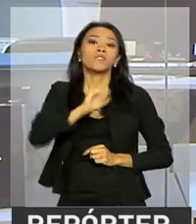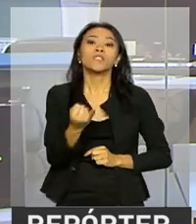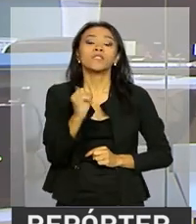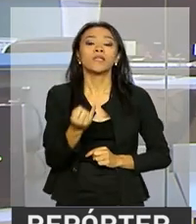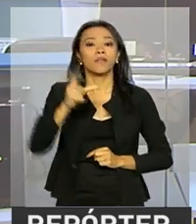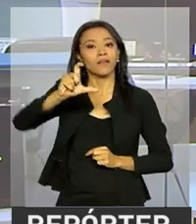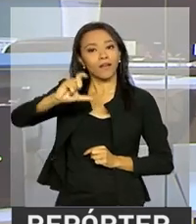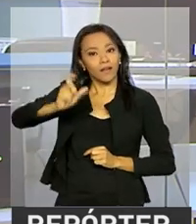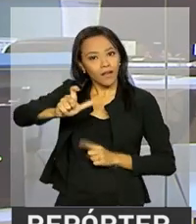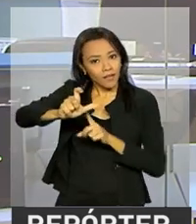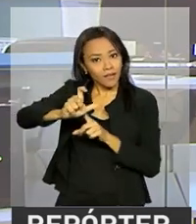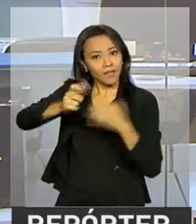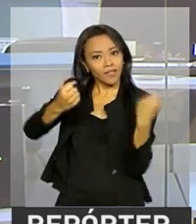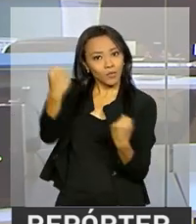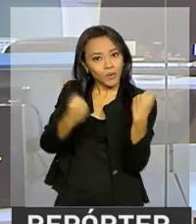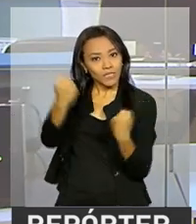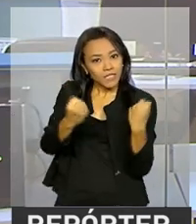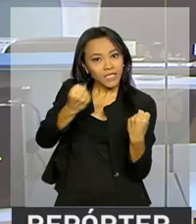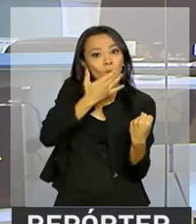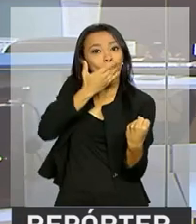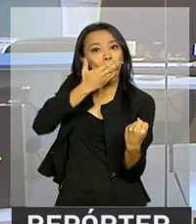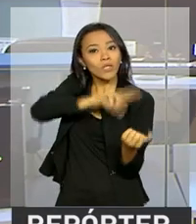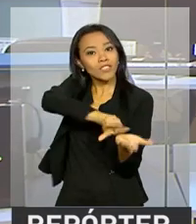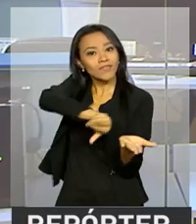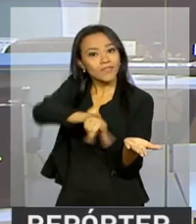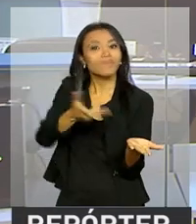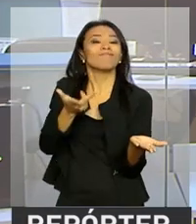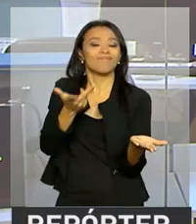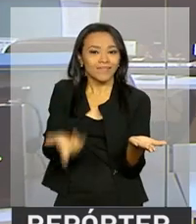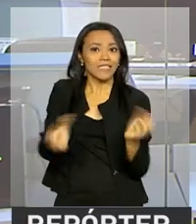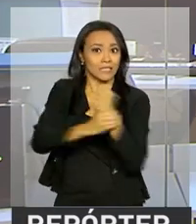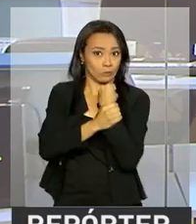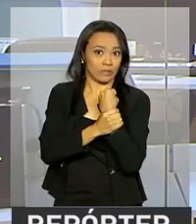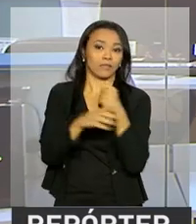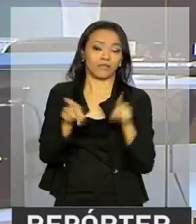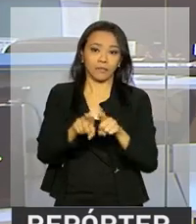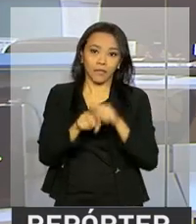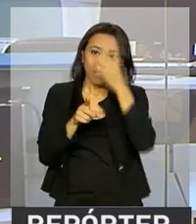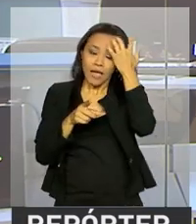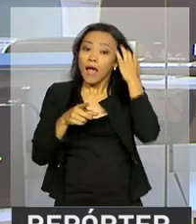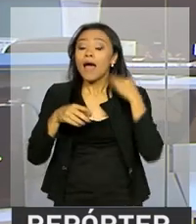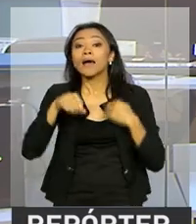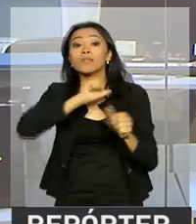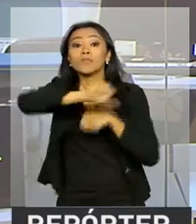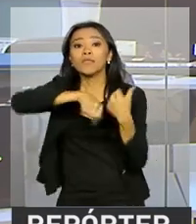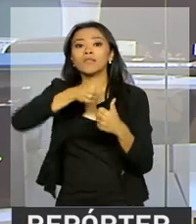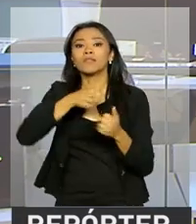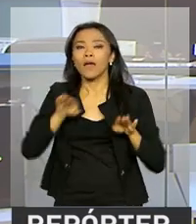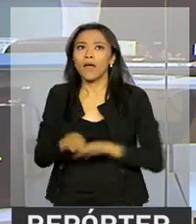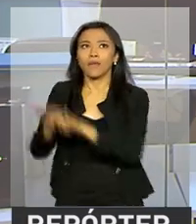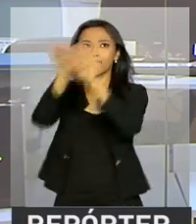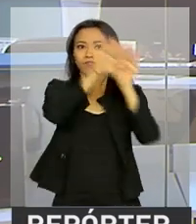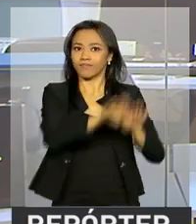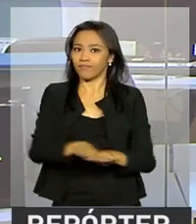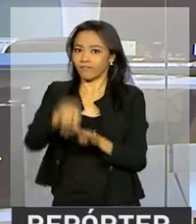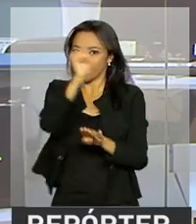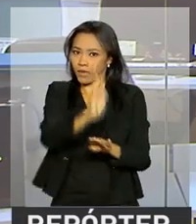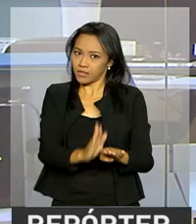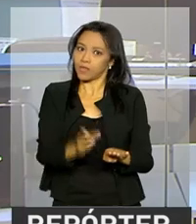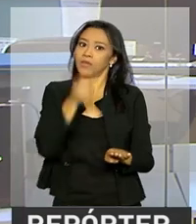habilitação vai ter novas cores e itens de segurança as mudanças são válidas para todo o país e foram